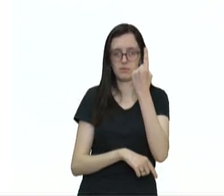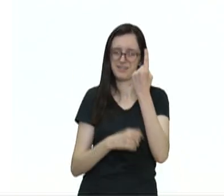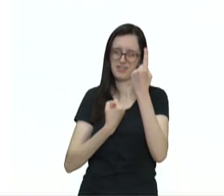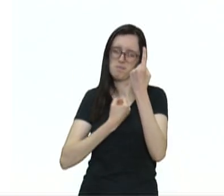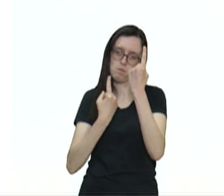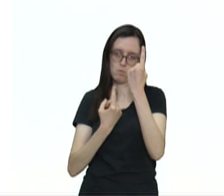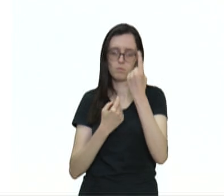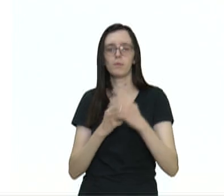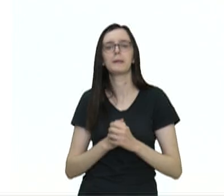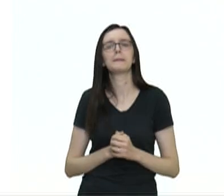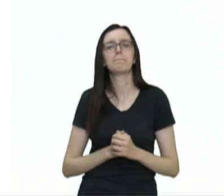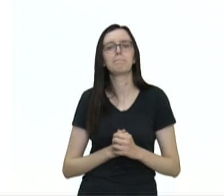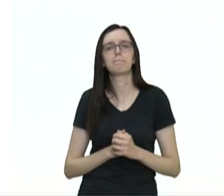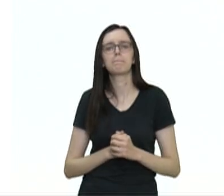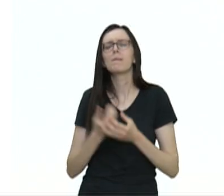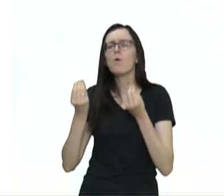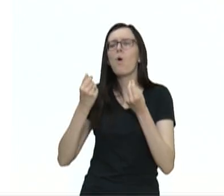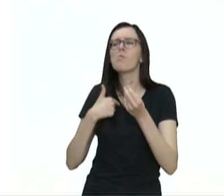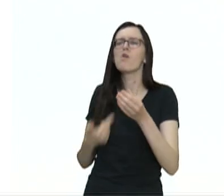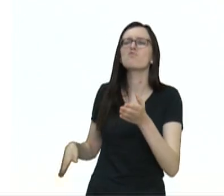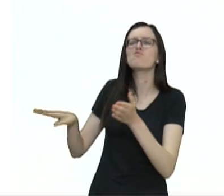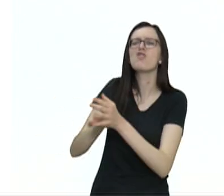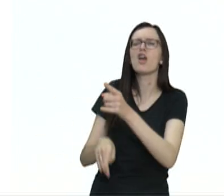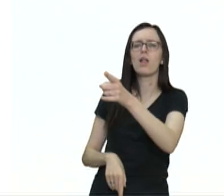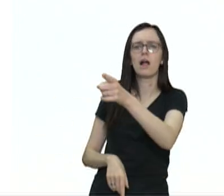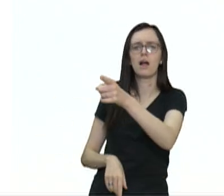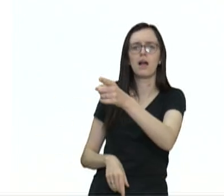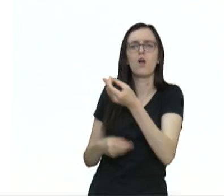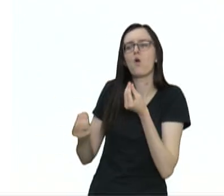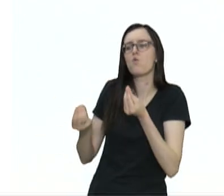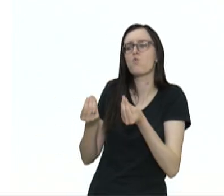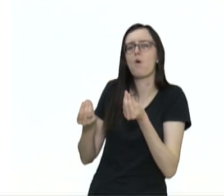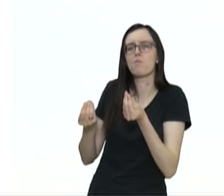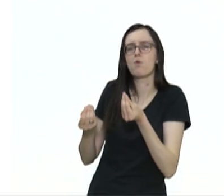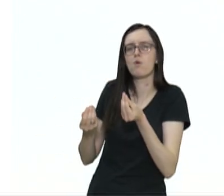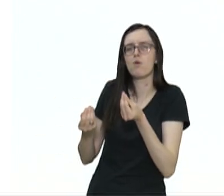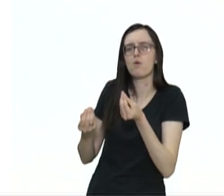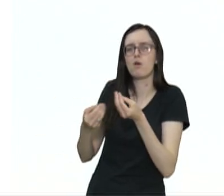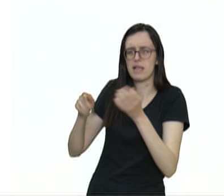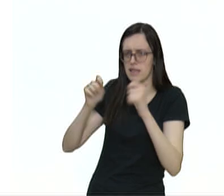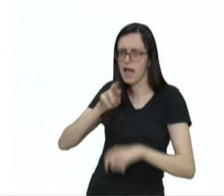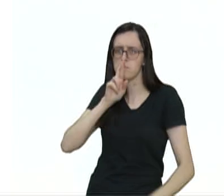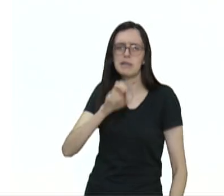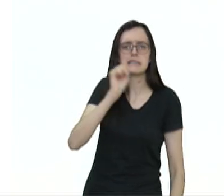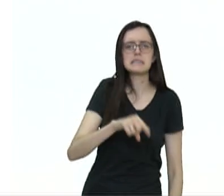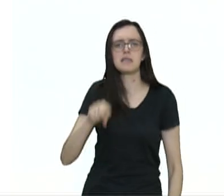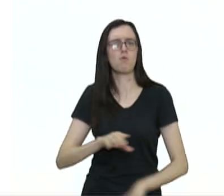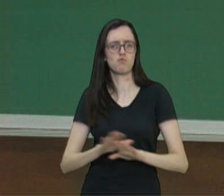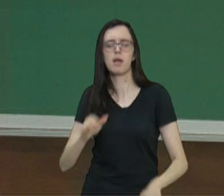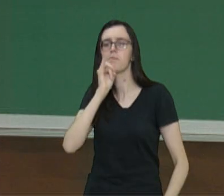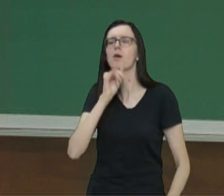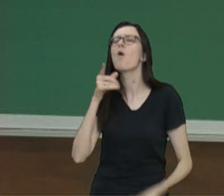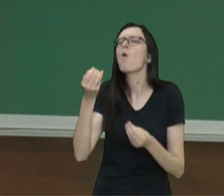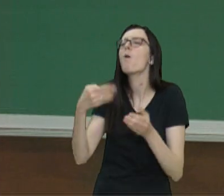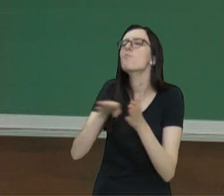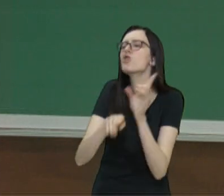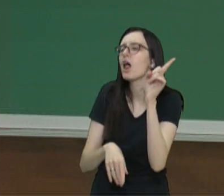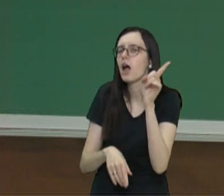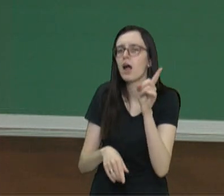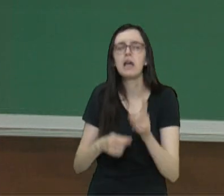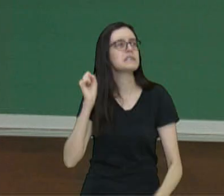get there? Como é que eu chego lá? Eu posso responder isso com yes ou no? Alguém te pergunta, como é que você chega lá? E você